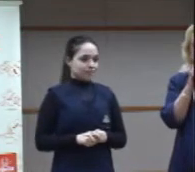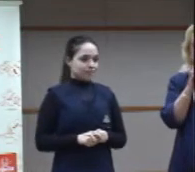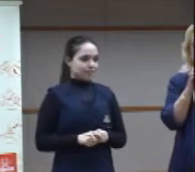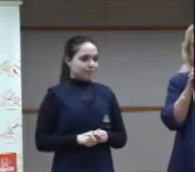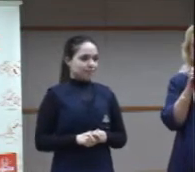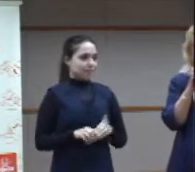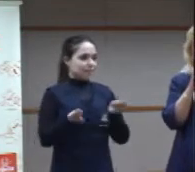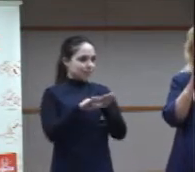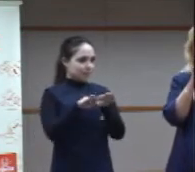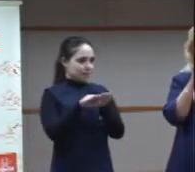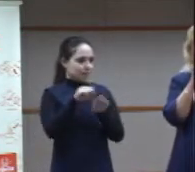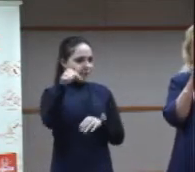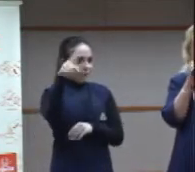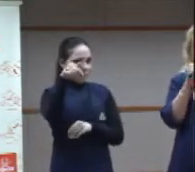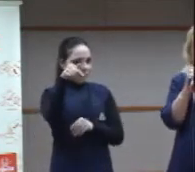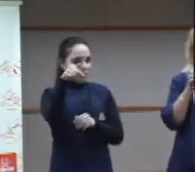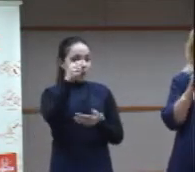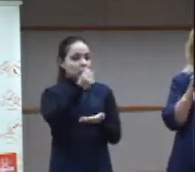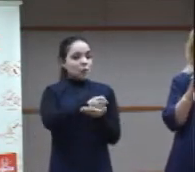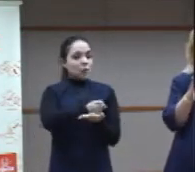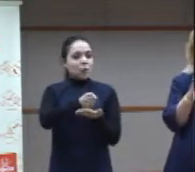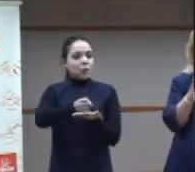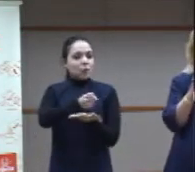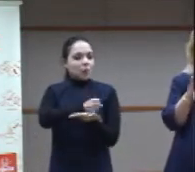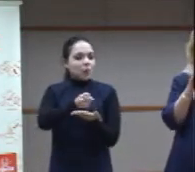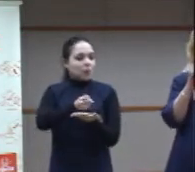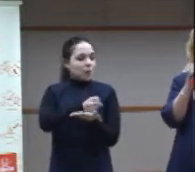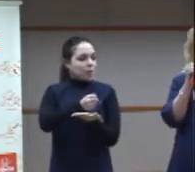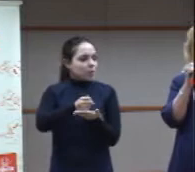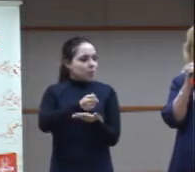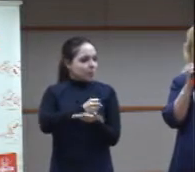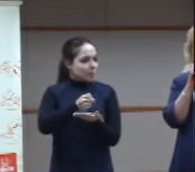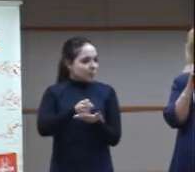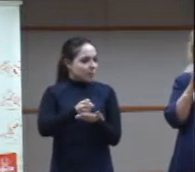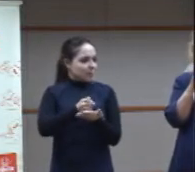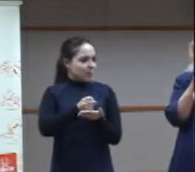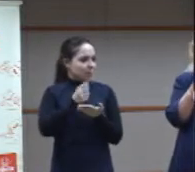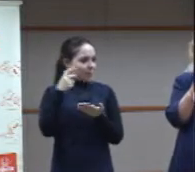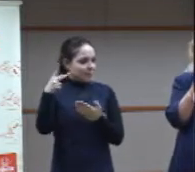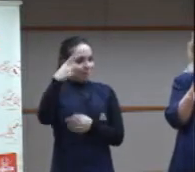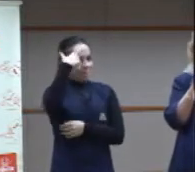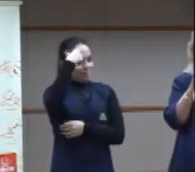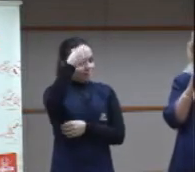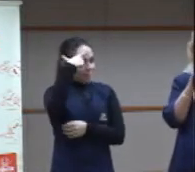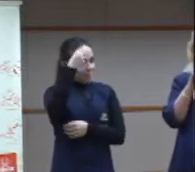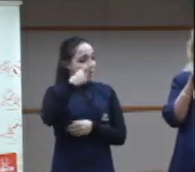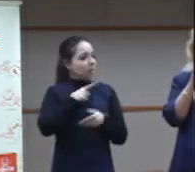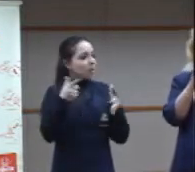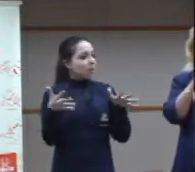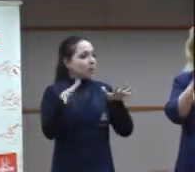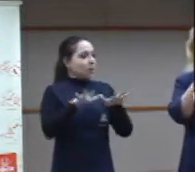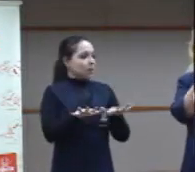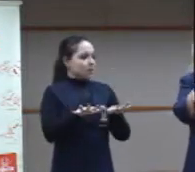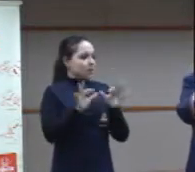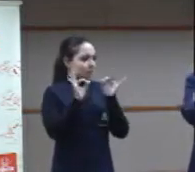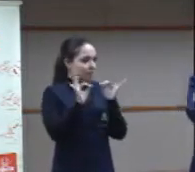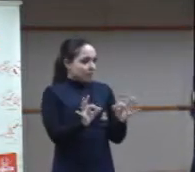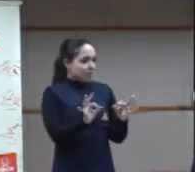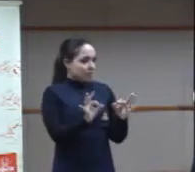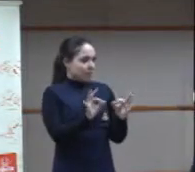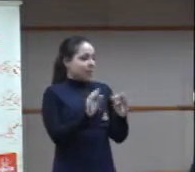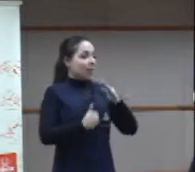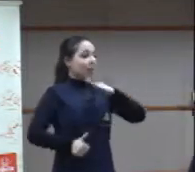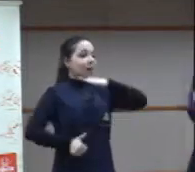E 7, ter um documento da instituição, de acordo com a política de inclusão, aprovado